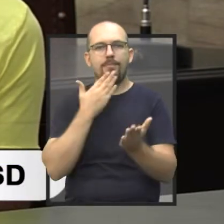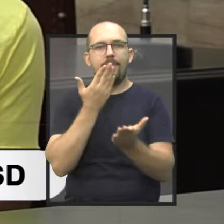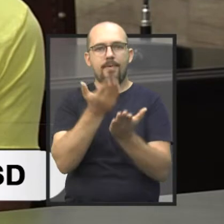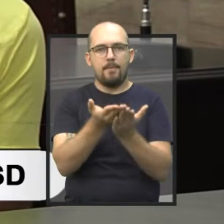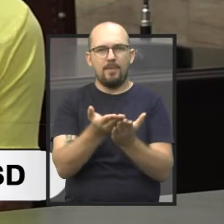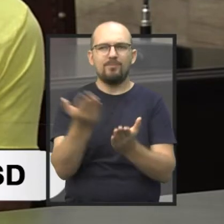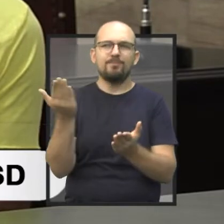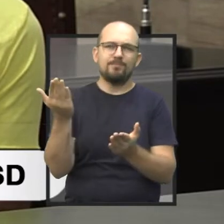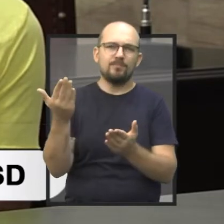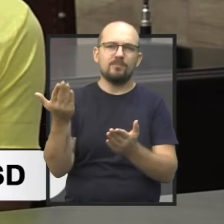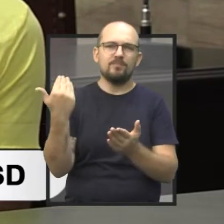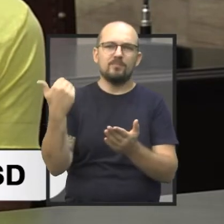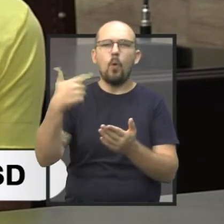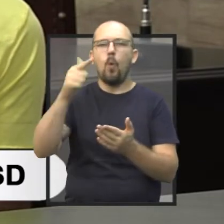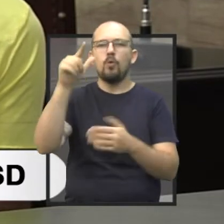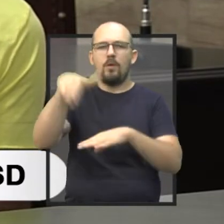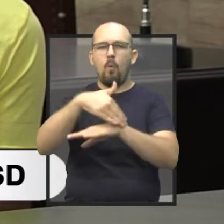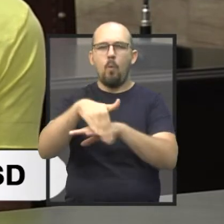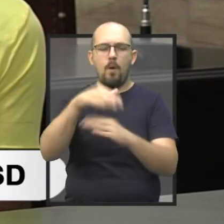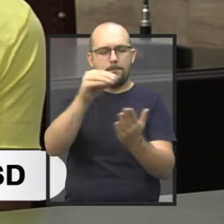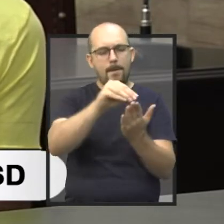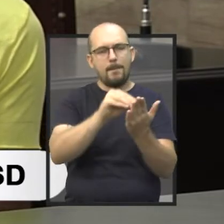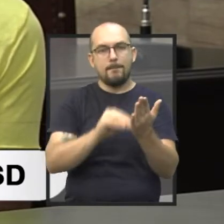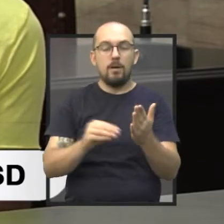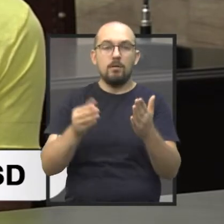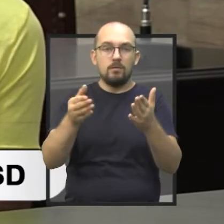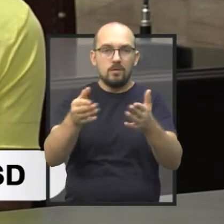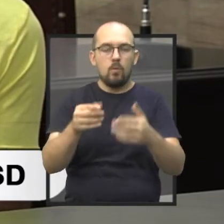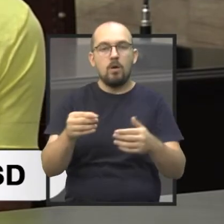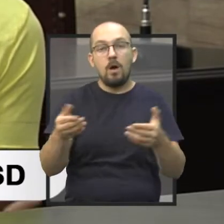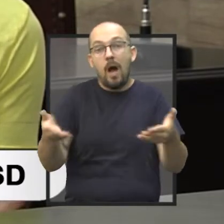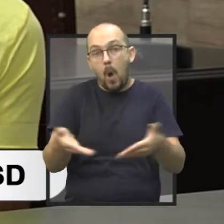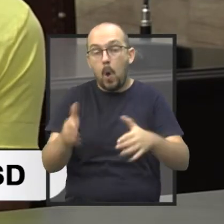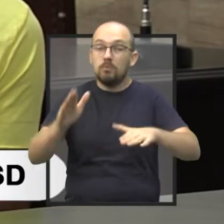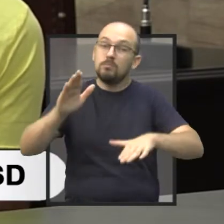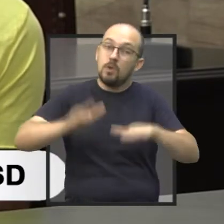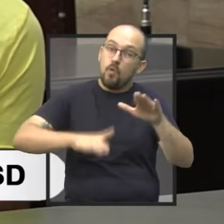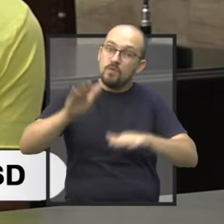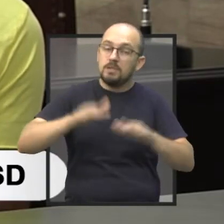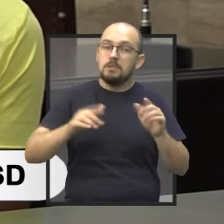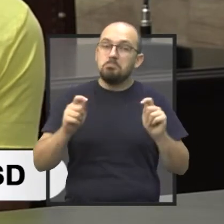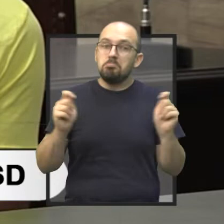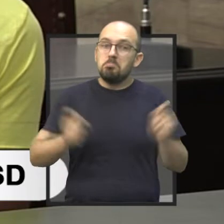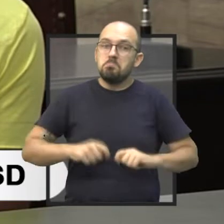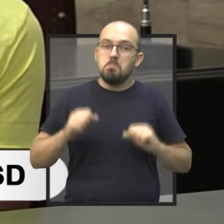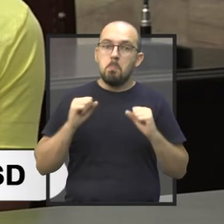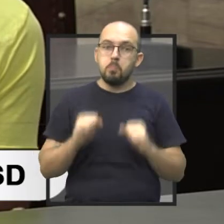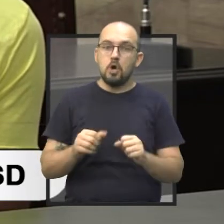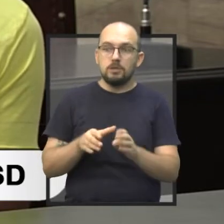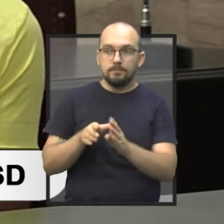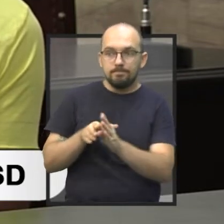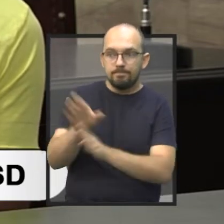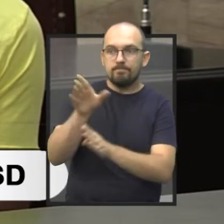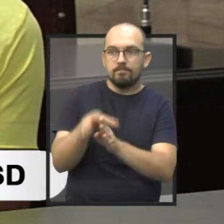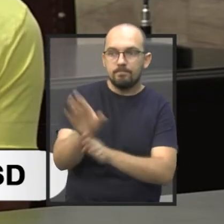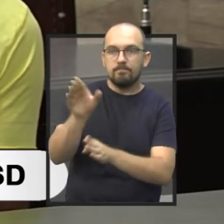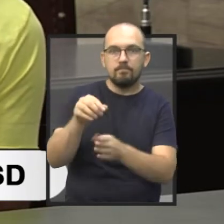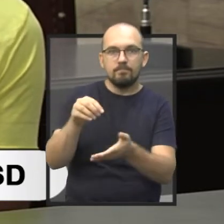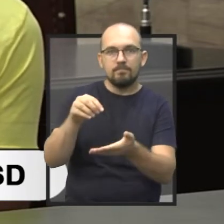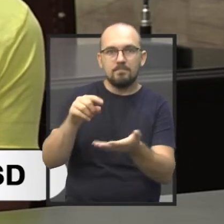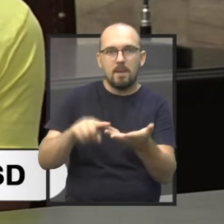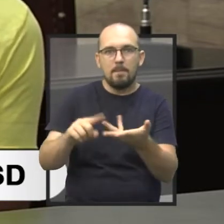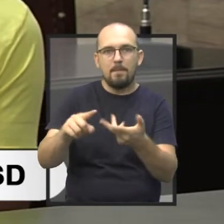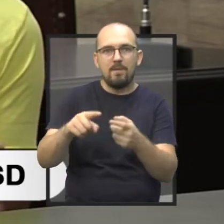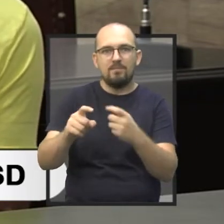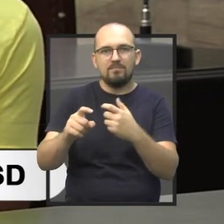requerimentos em outras ruas também. Então, assim, agora talvez a gente vai poder estar orientando na execução, porque a